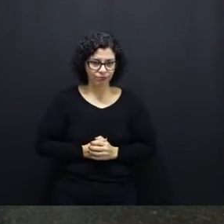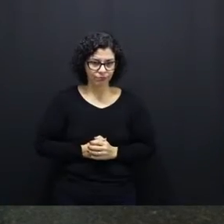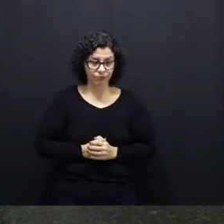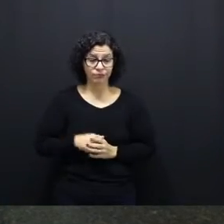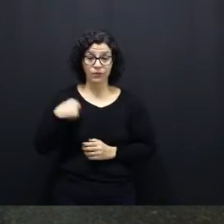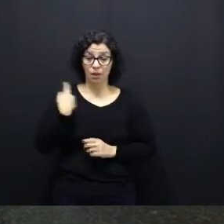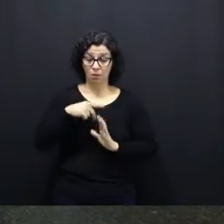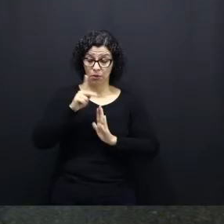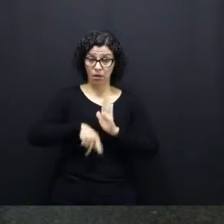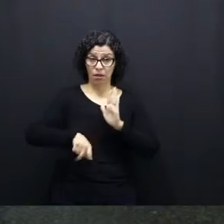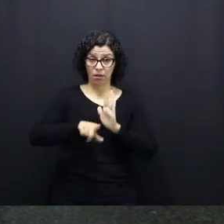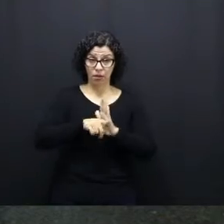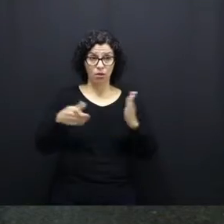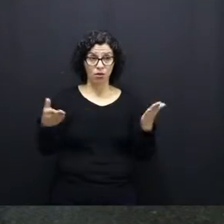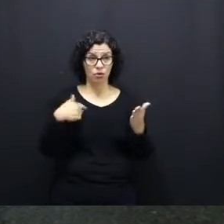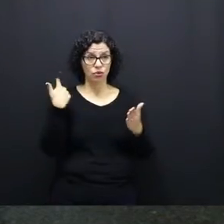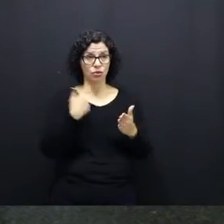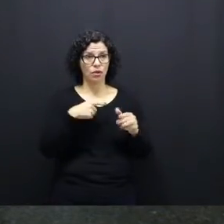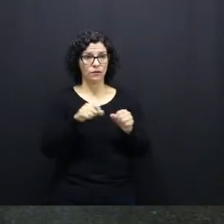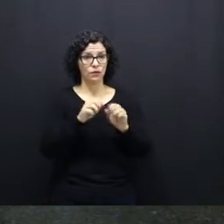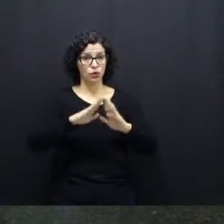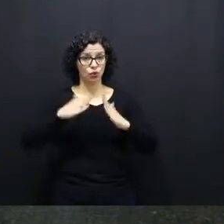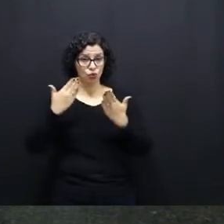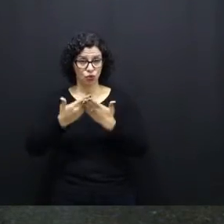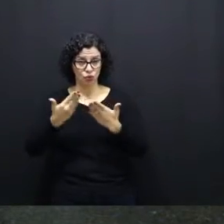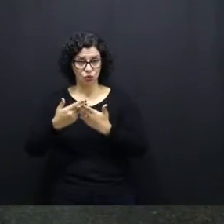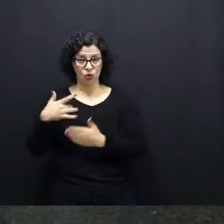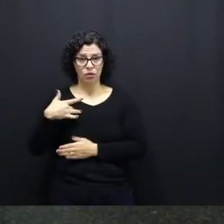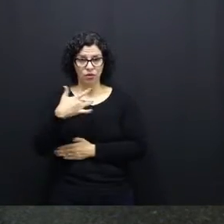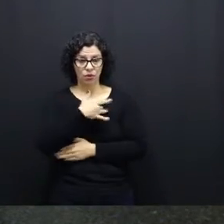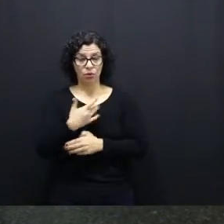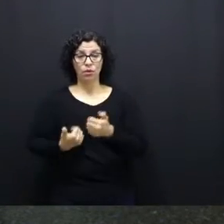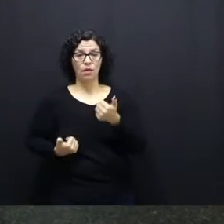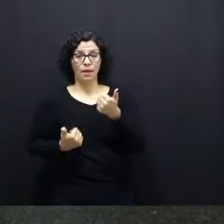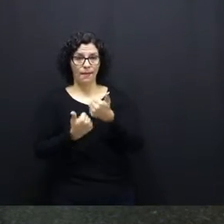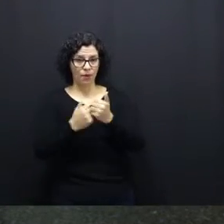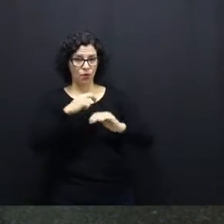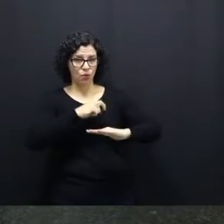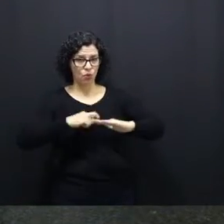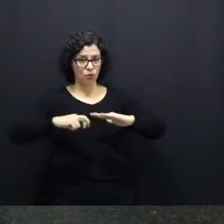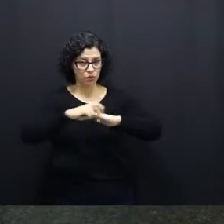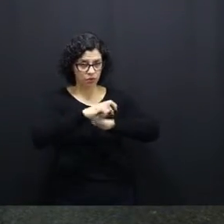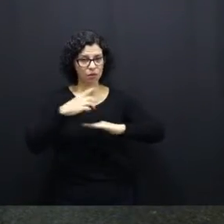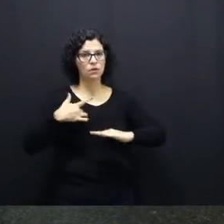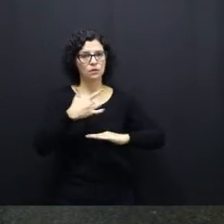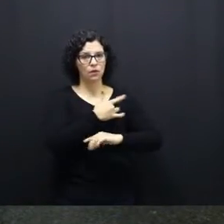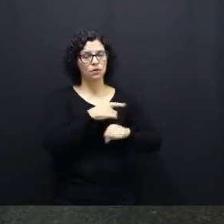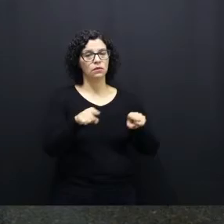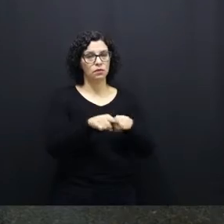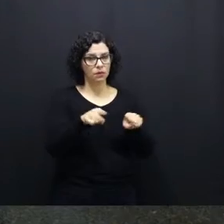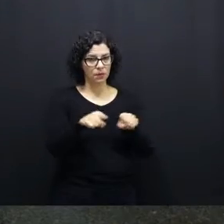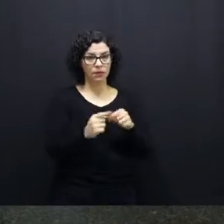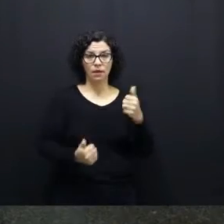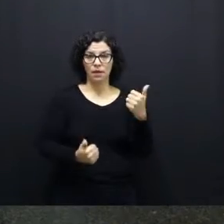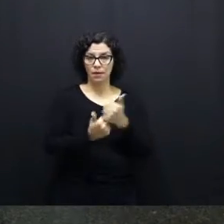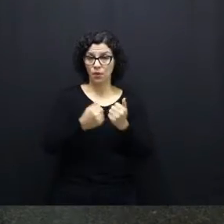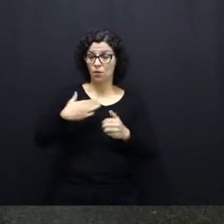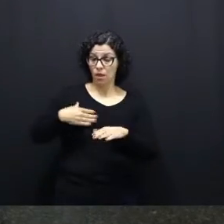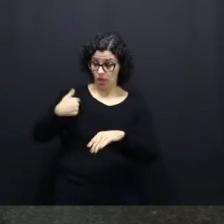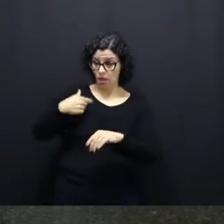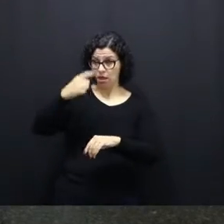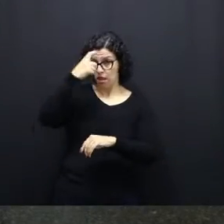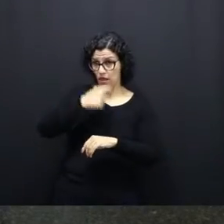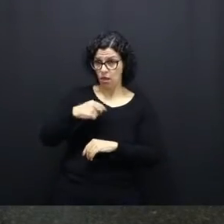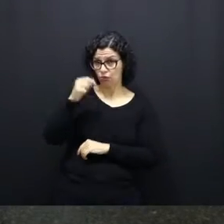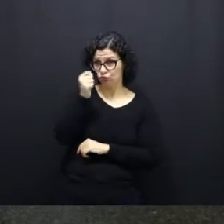esse projeto de lei que foi elaborado pela escola de saúde com o apoio do Conselho de saúde e também tem o apoio deste Vereador